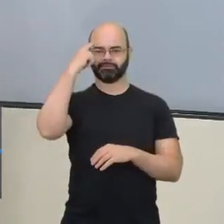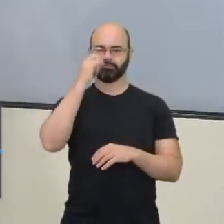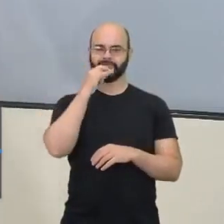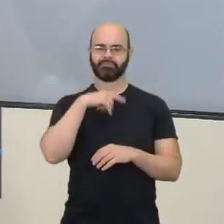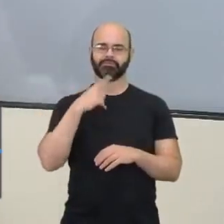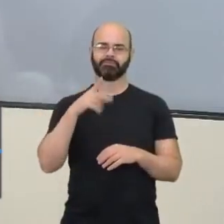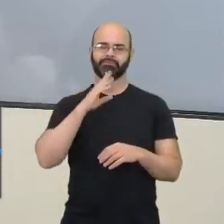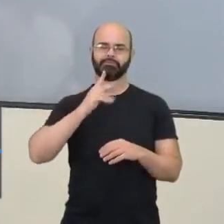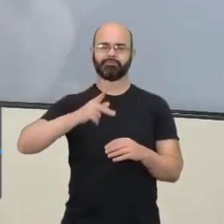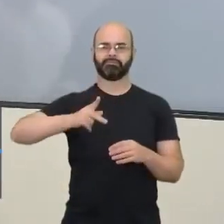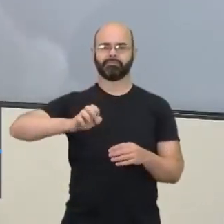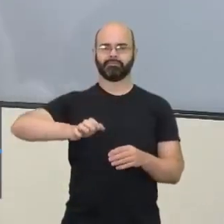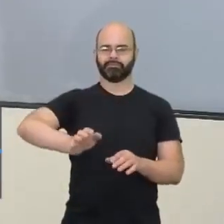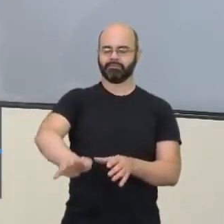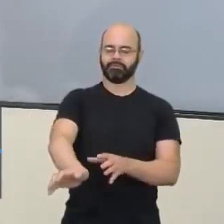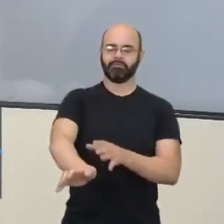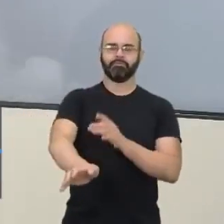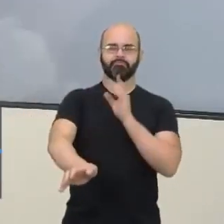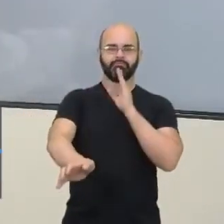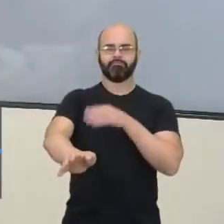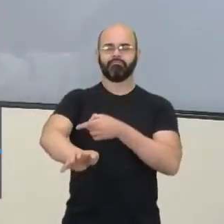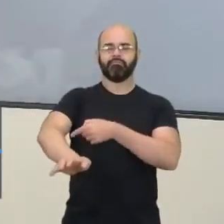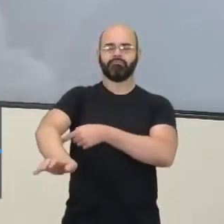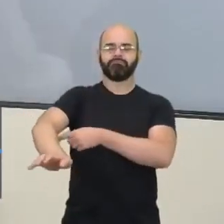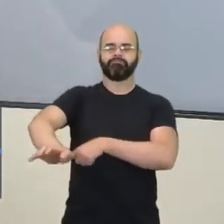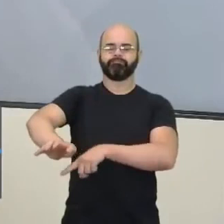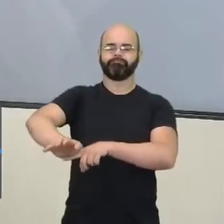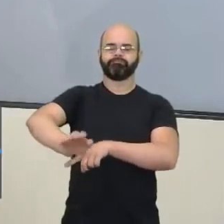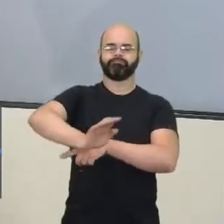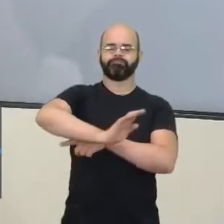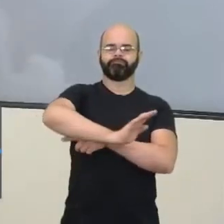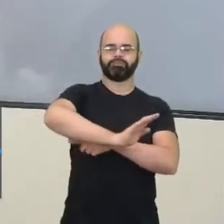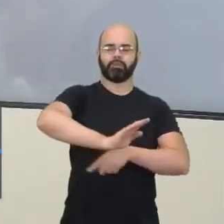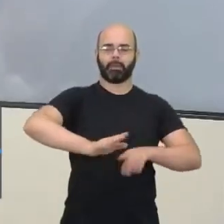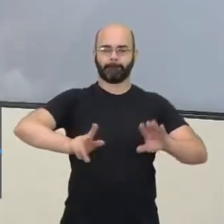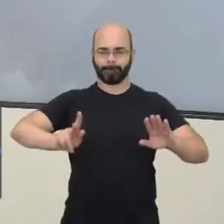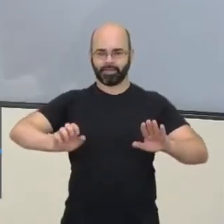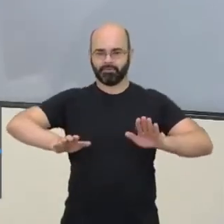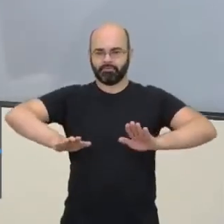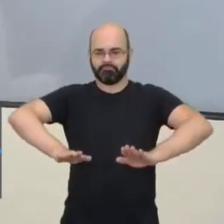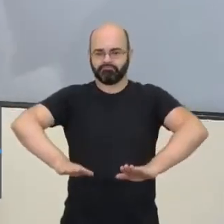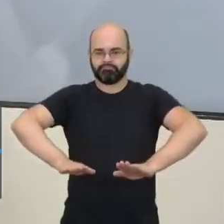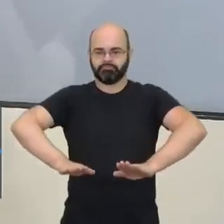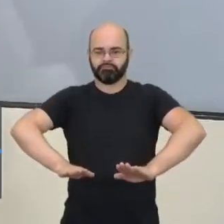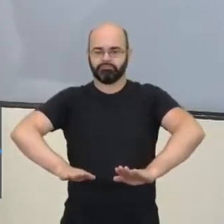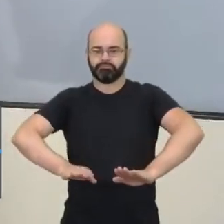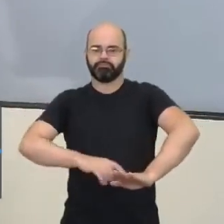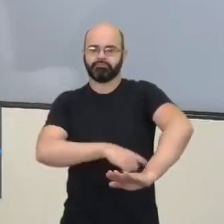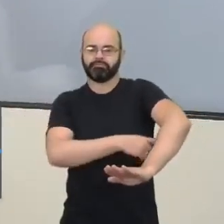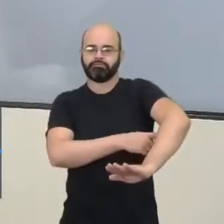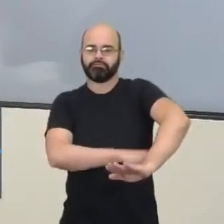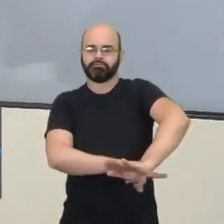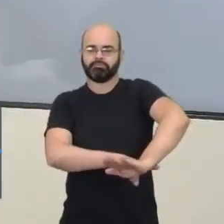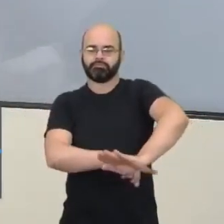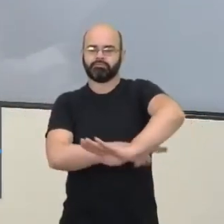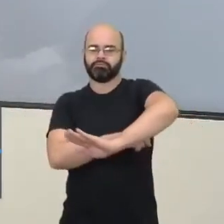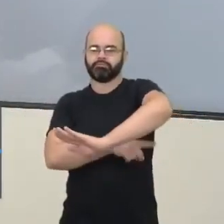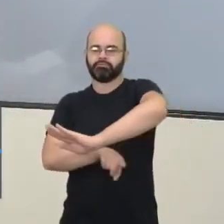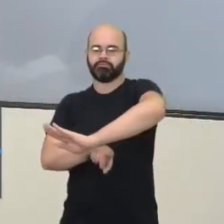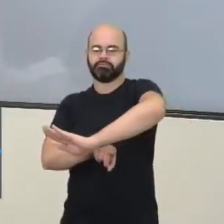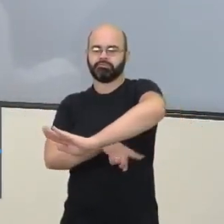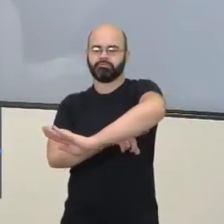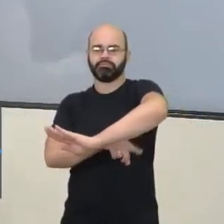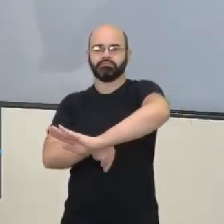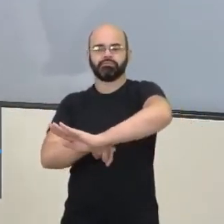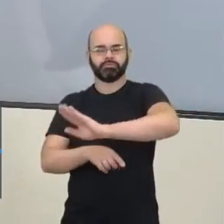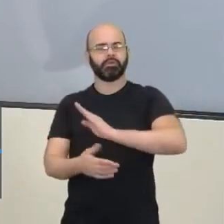panturrilha? Panturrilha é a batata da perna. Alguns chamam de barriga da perna, batata da perna é panturrilha. Ela funciona como se fosse um coração auxiliar, sabia?